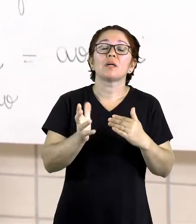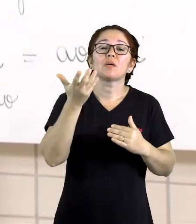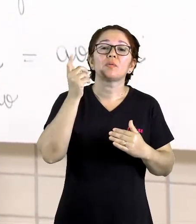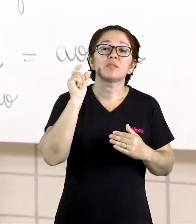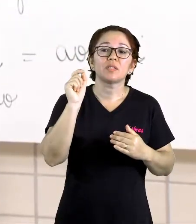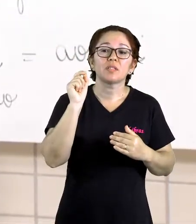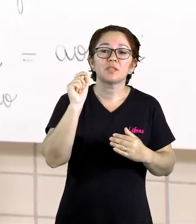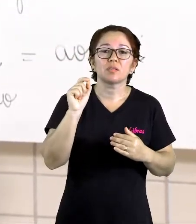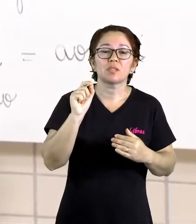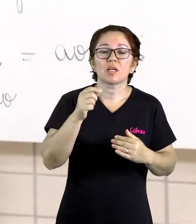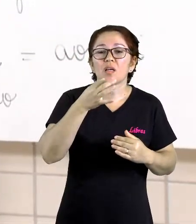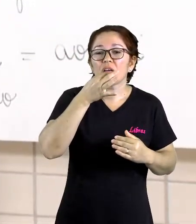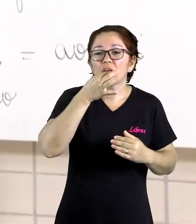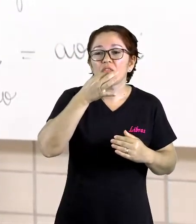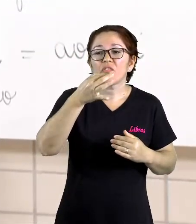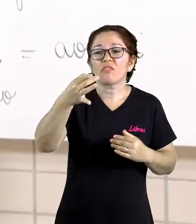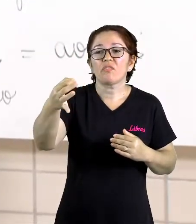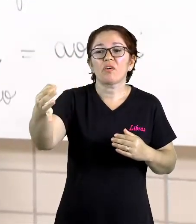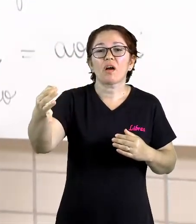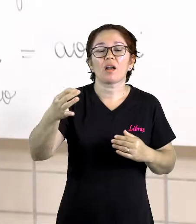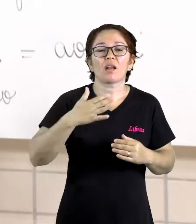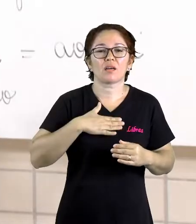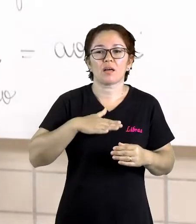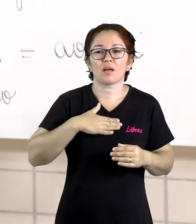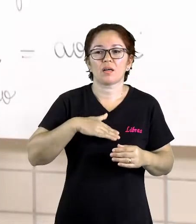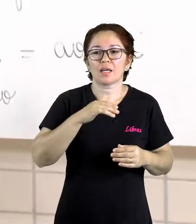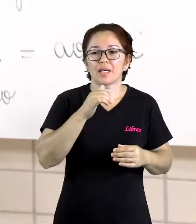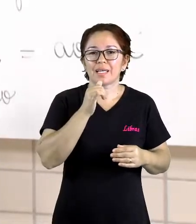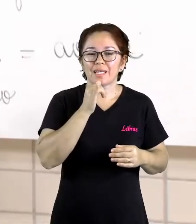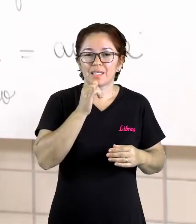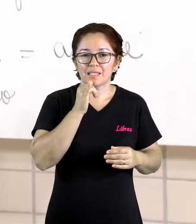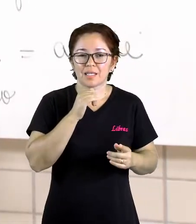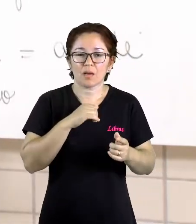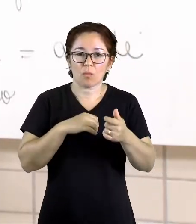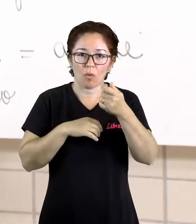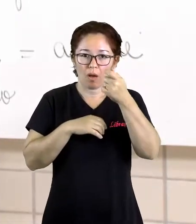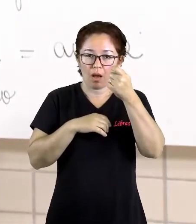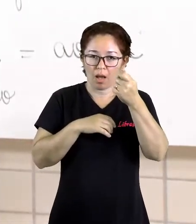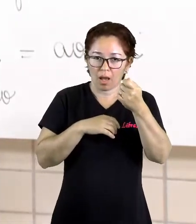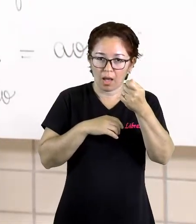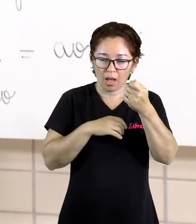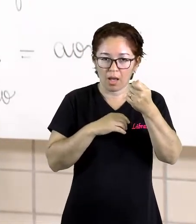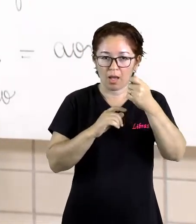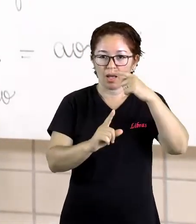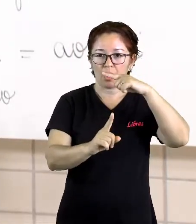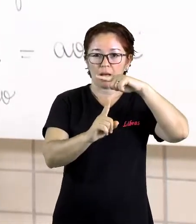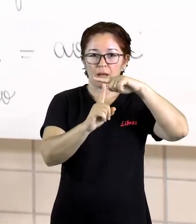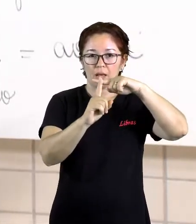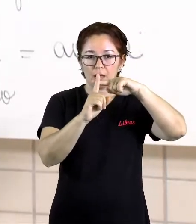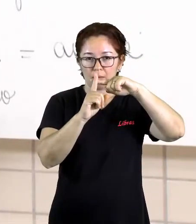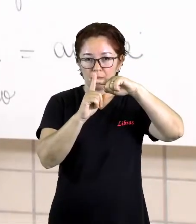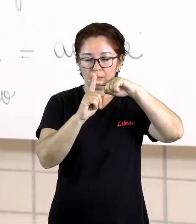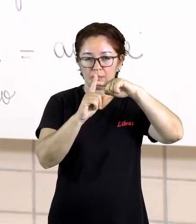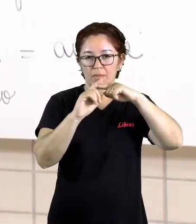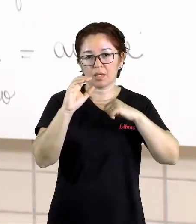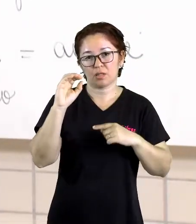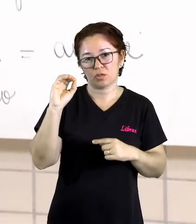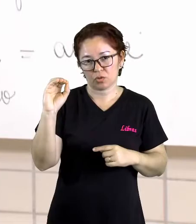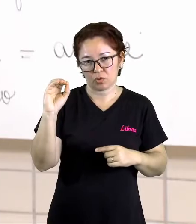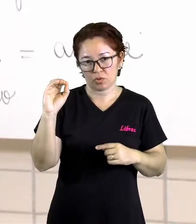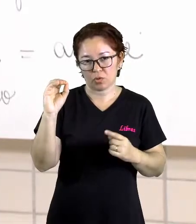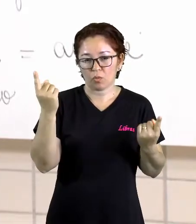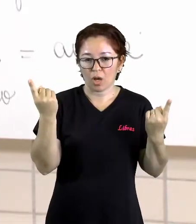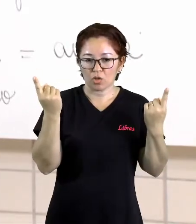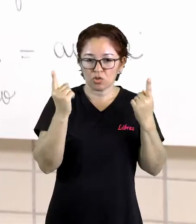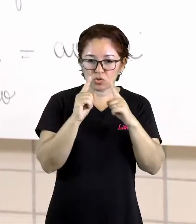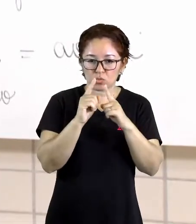ó. Ao, a, preposição, mais o artigo definido o, ficou